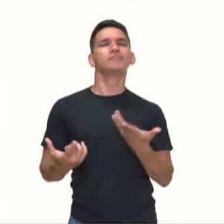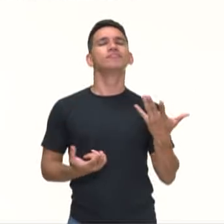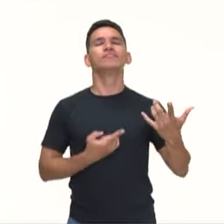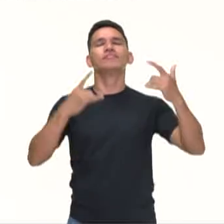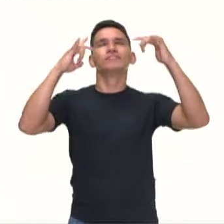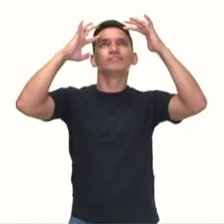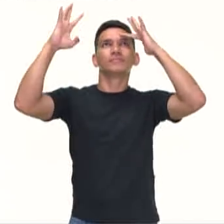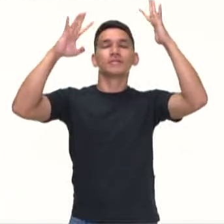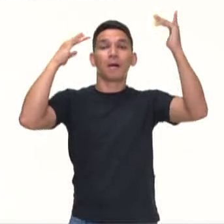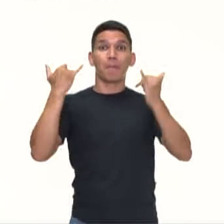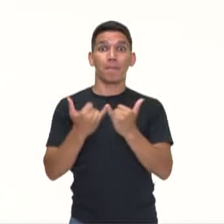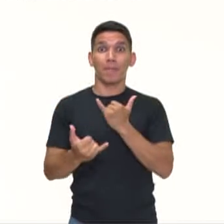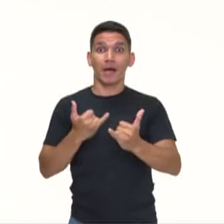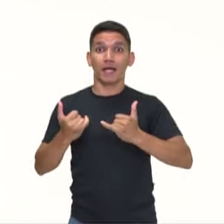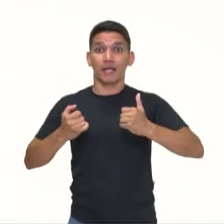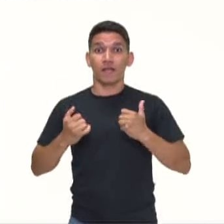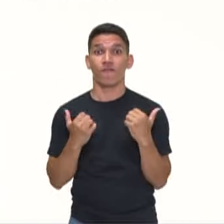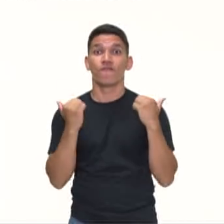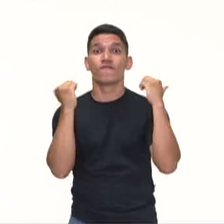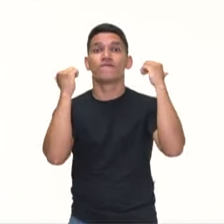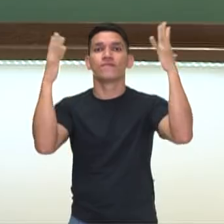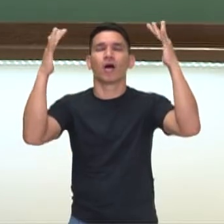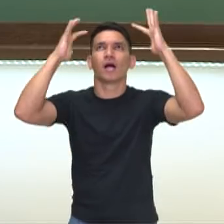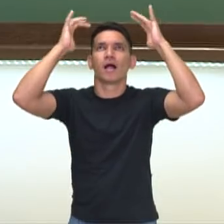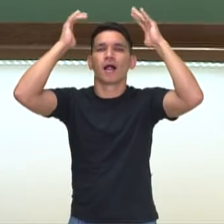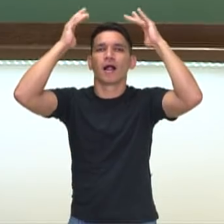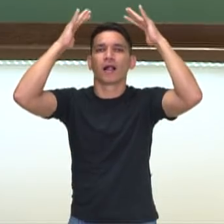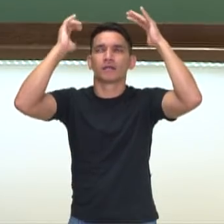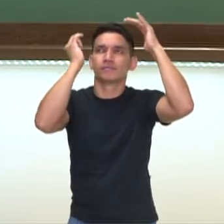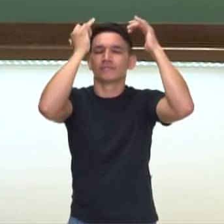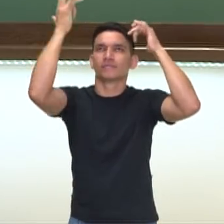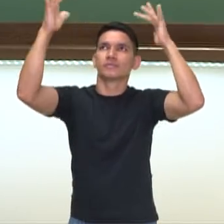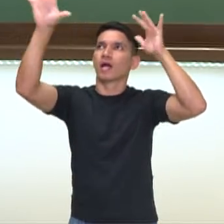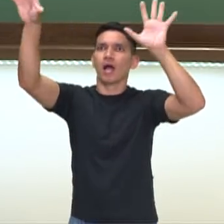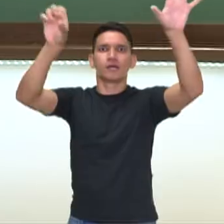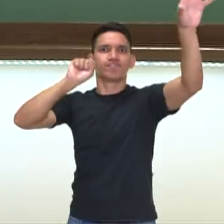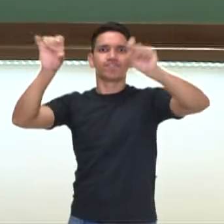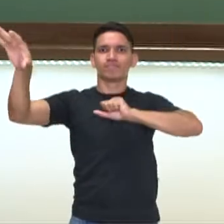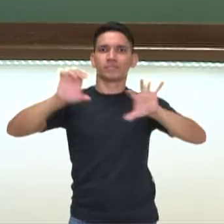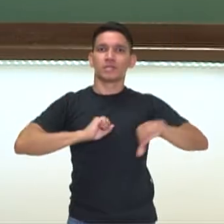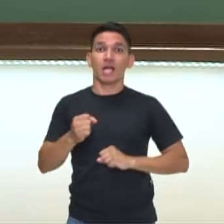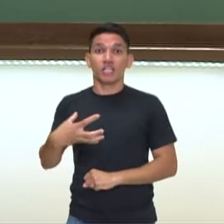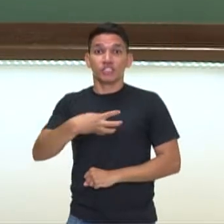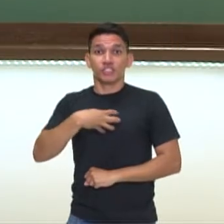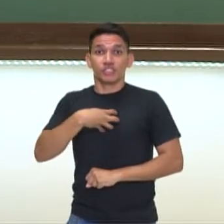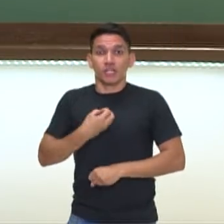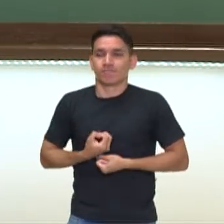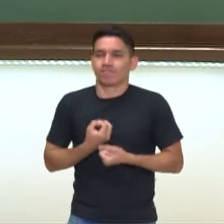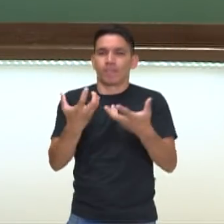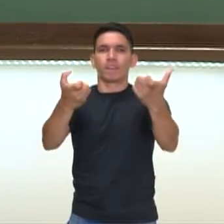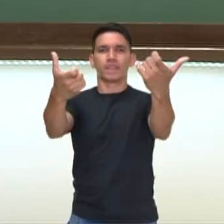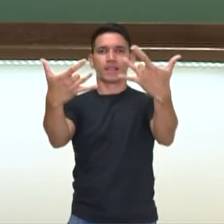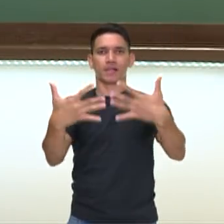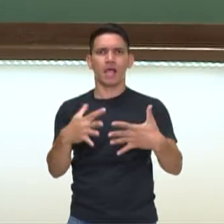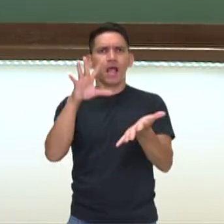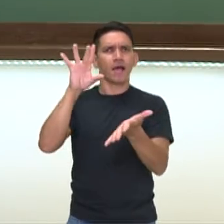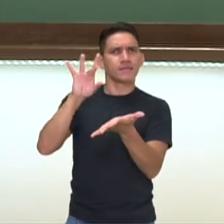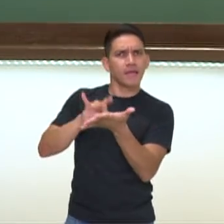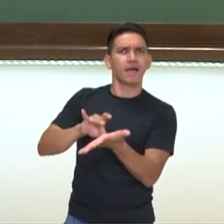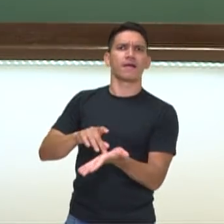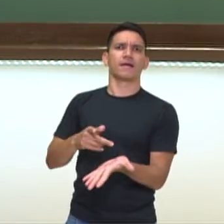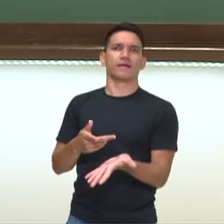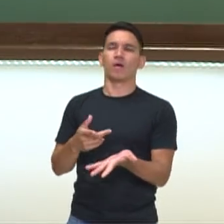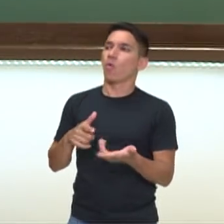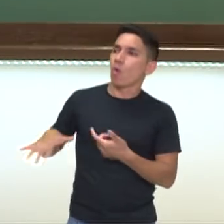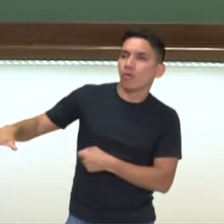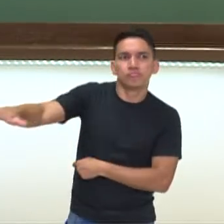transcende a realidade racional. Então, os mitos são uma forma de explicar a realidade e apela-se nessa